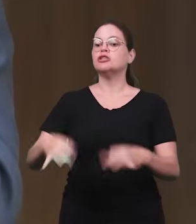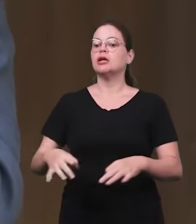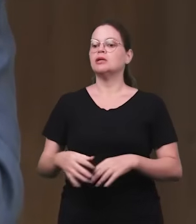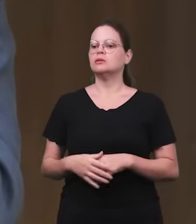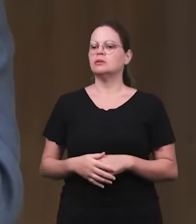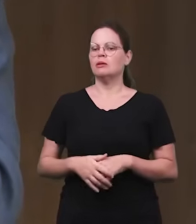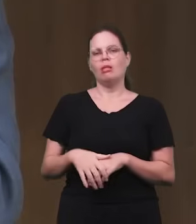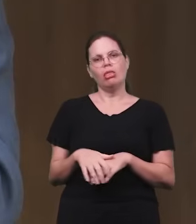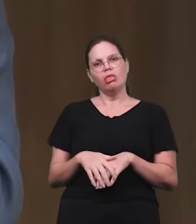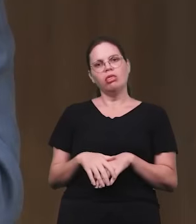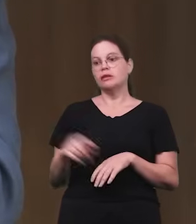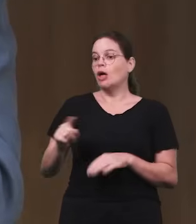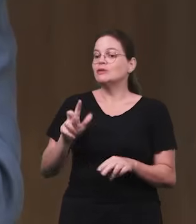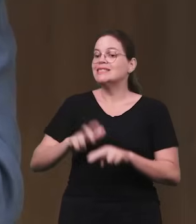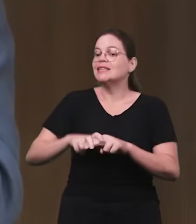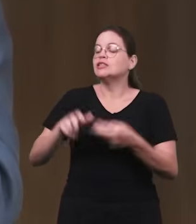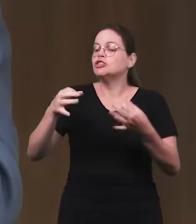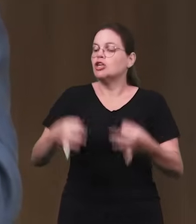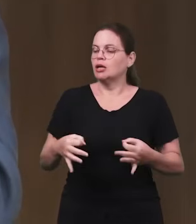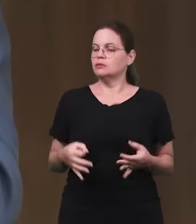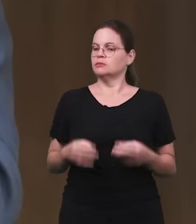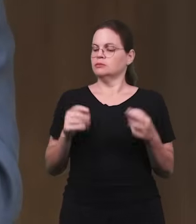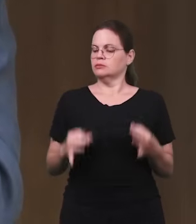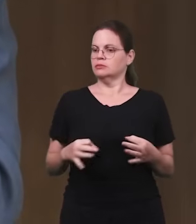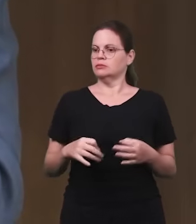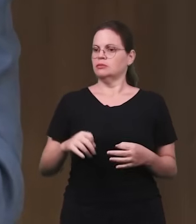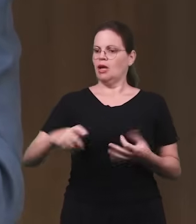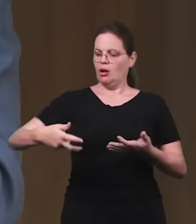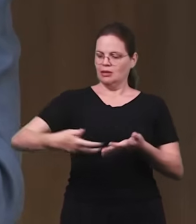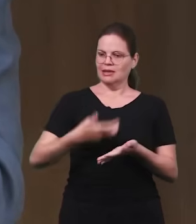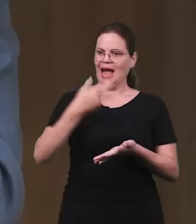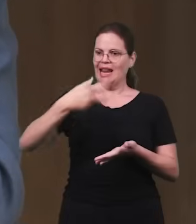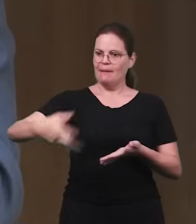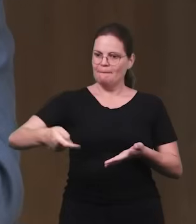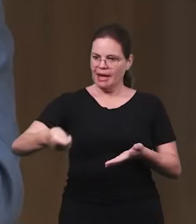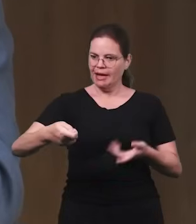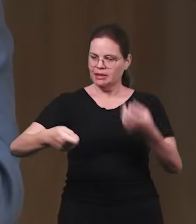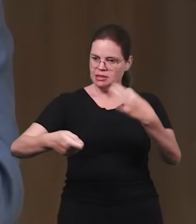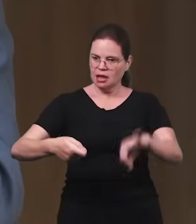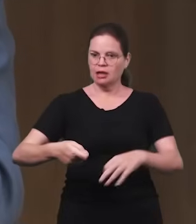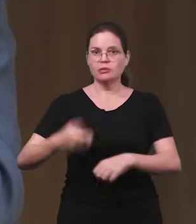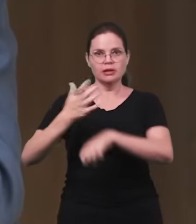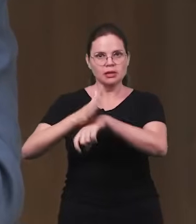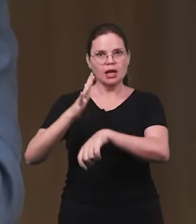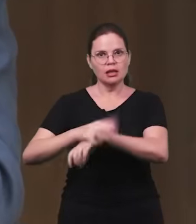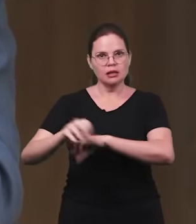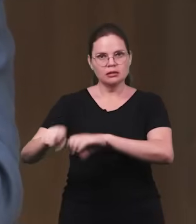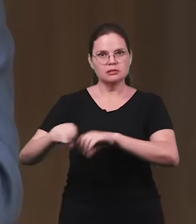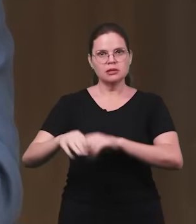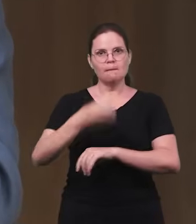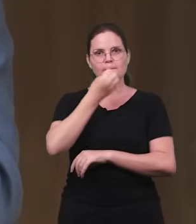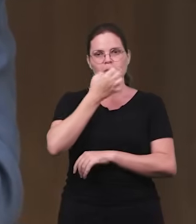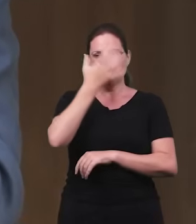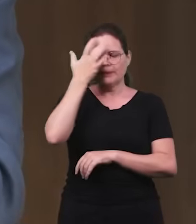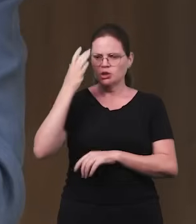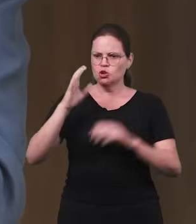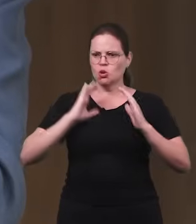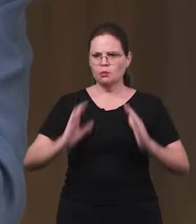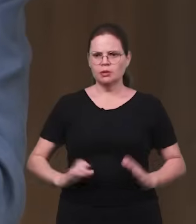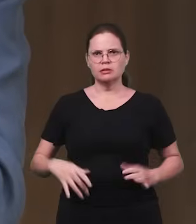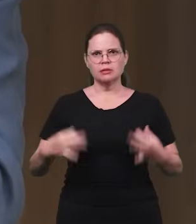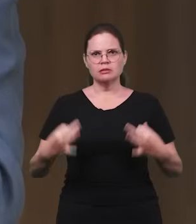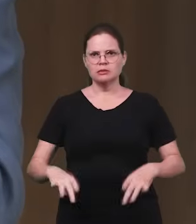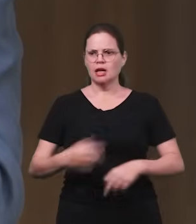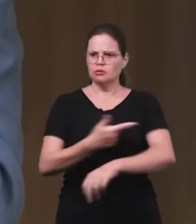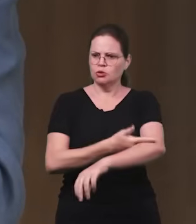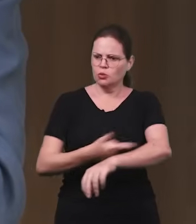direito, pega direito no talher. Você não pode falar desse jeito. Isso aqui é treinamento. Você está treinando a ser uma boa pessoa. Você está